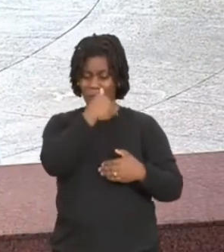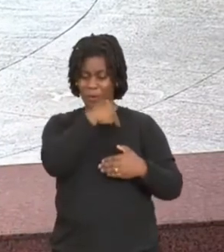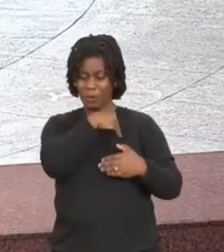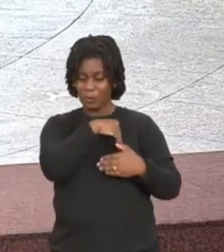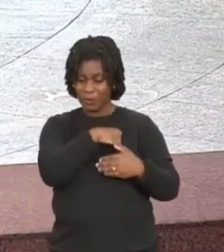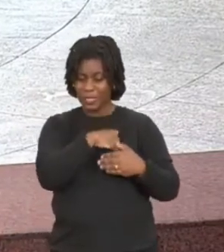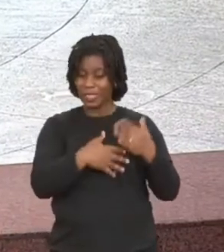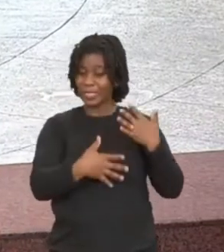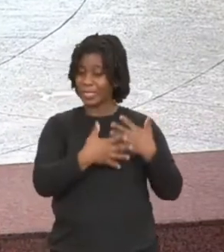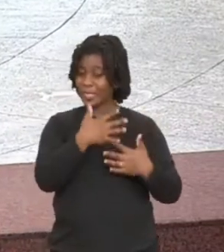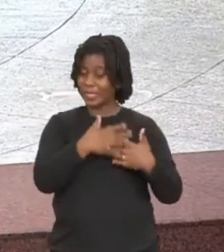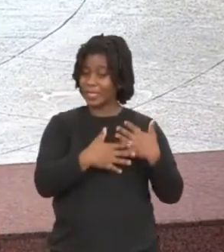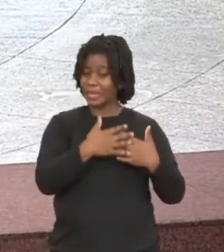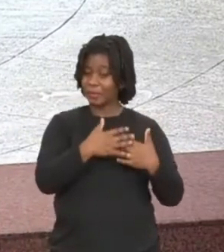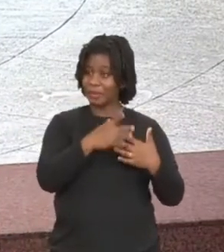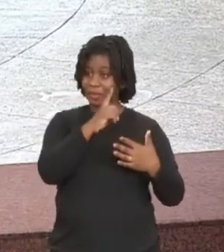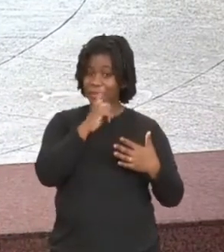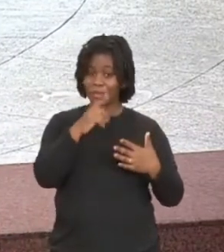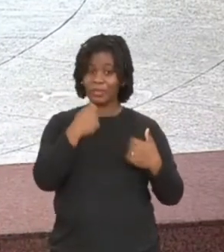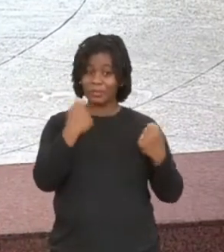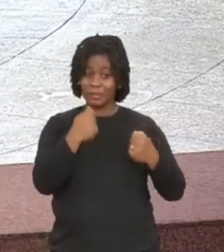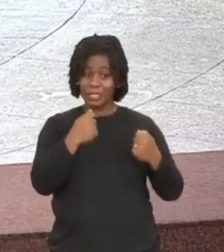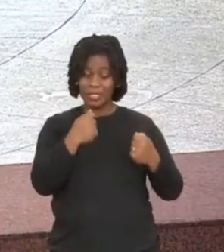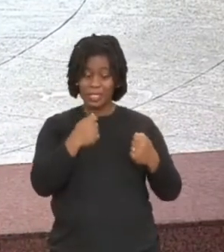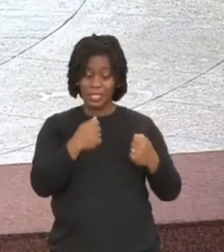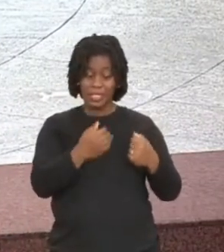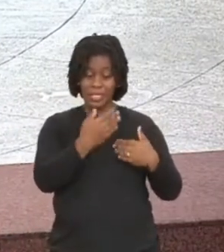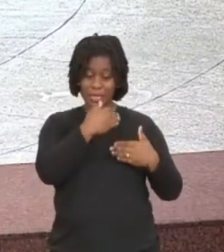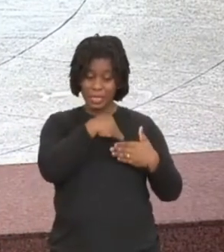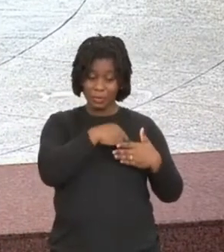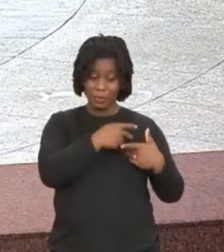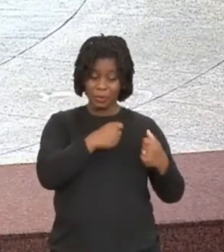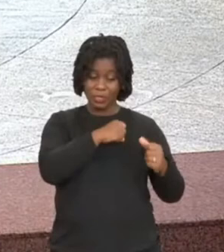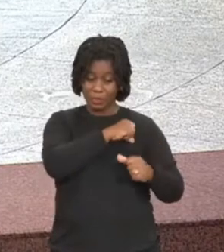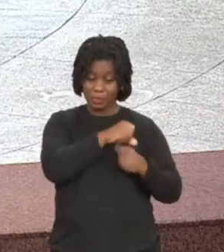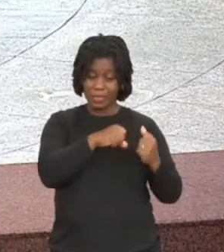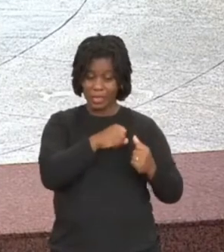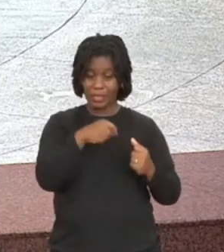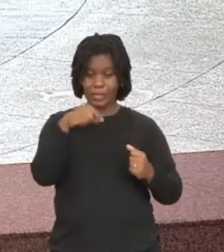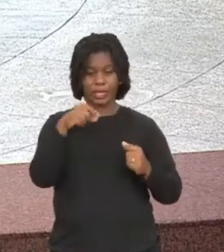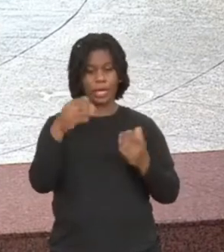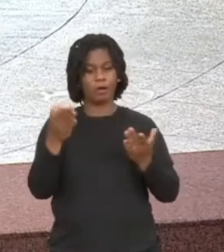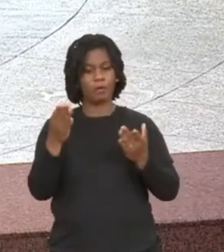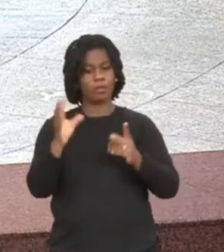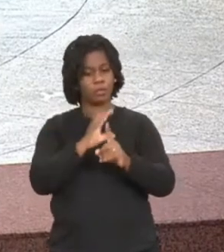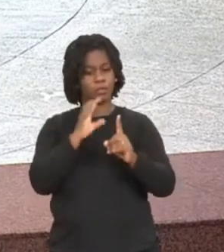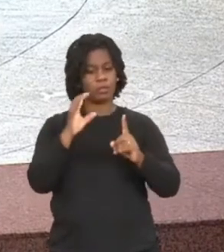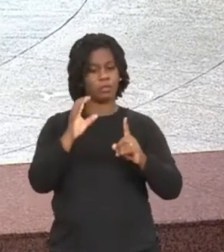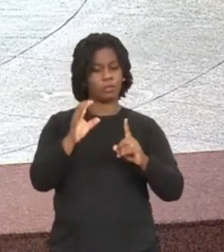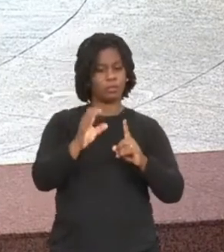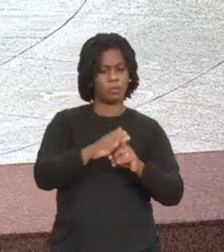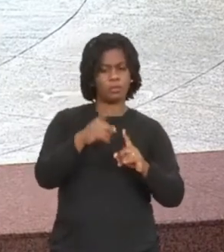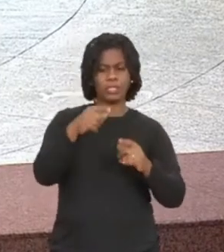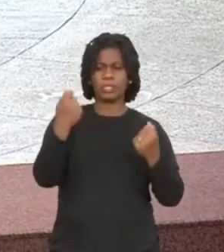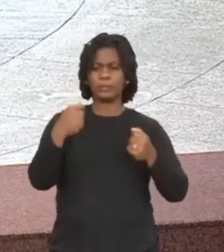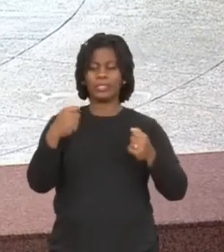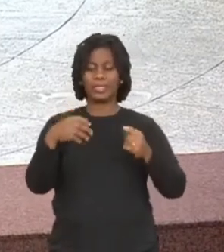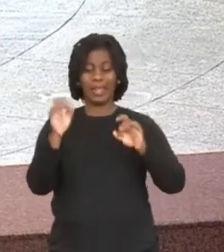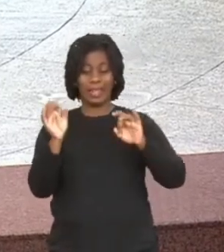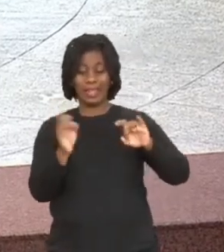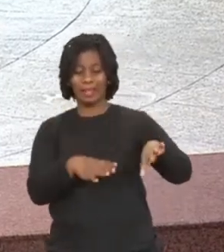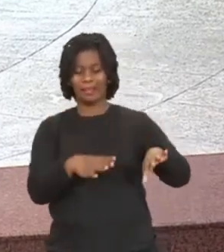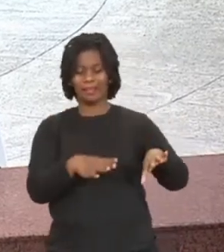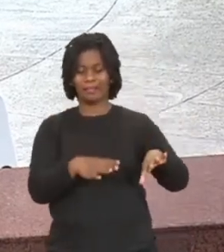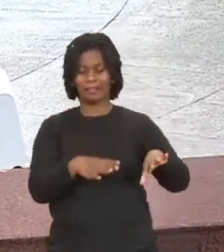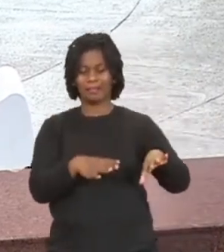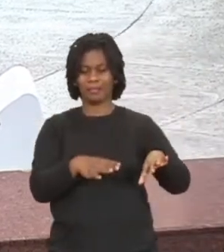você que precisa ser mudado? E essa reunião você precisa deixar?